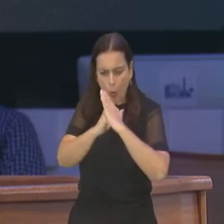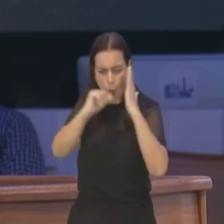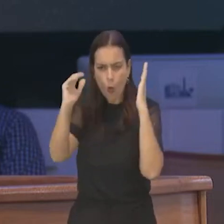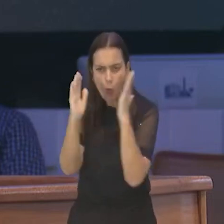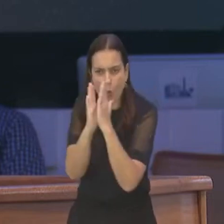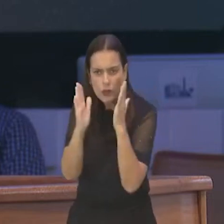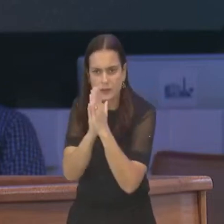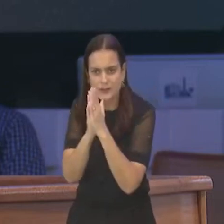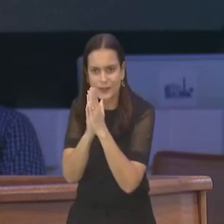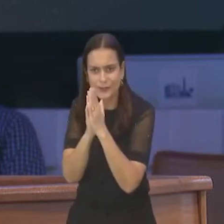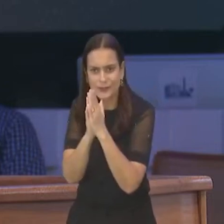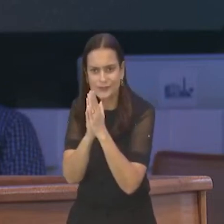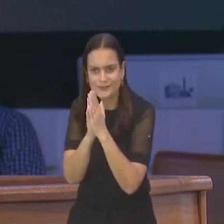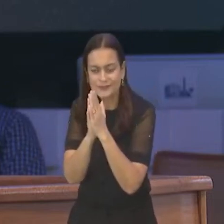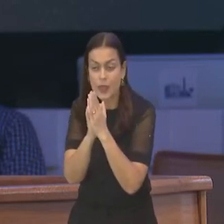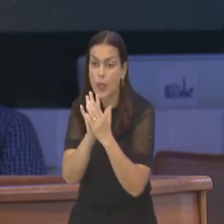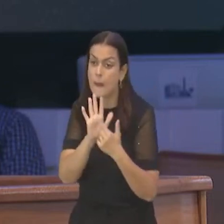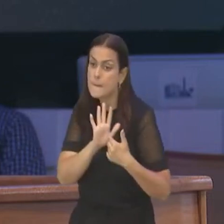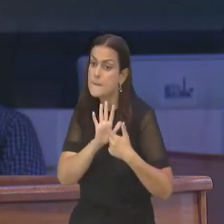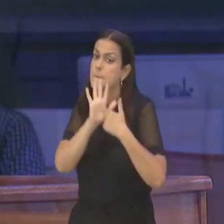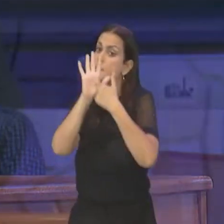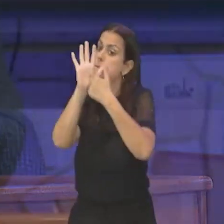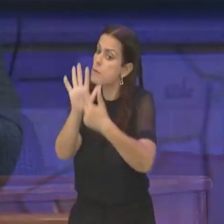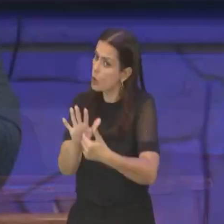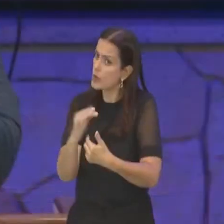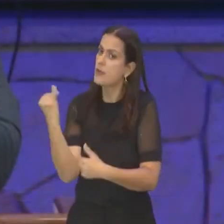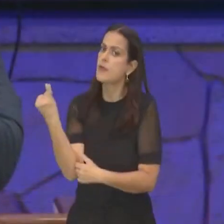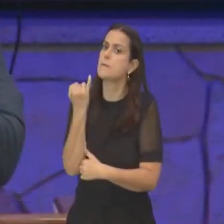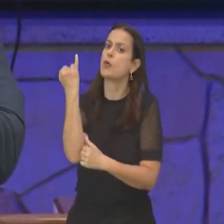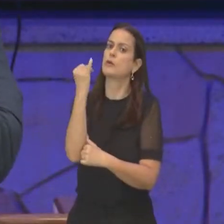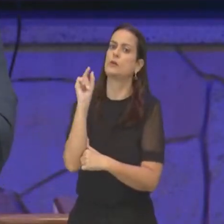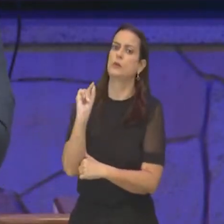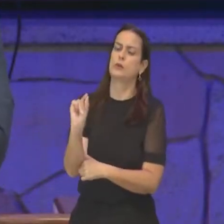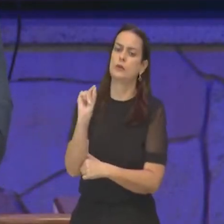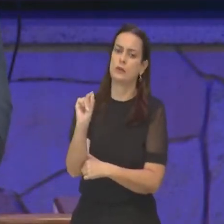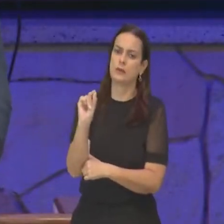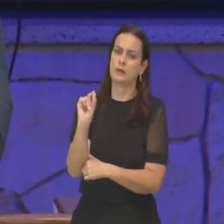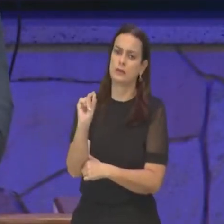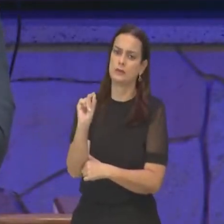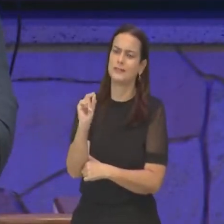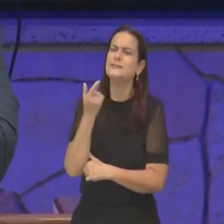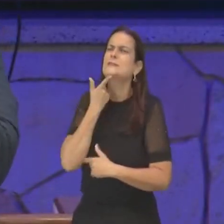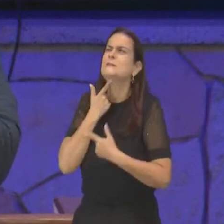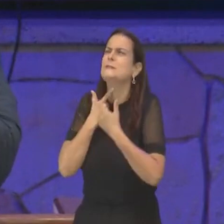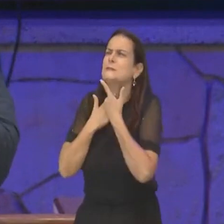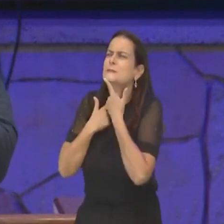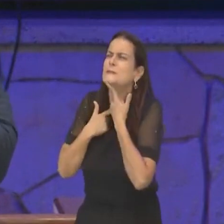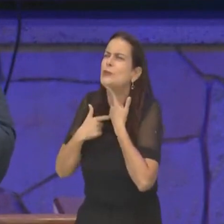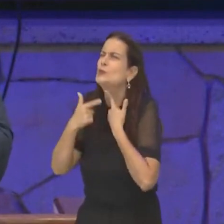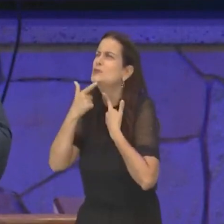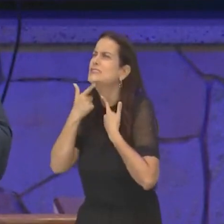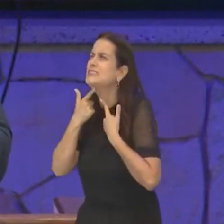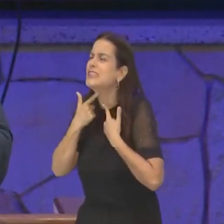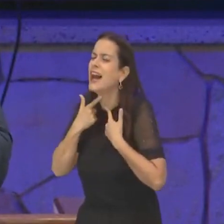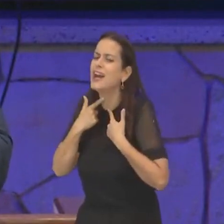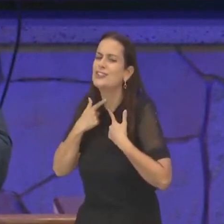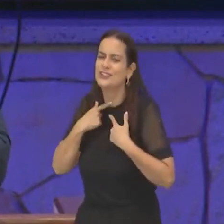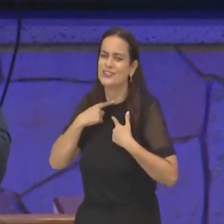orações, nos traz um indicativo muito precioso de uma sede e uma fome